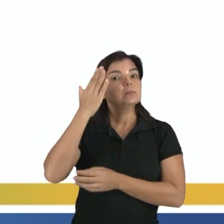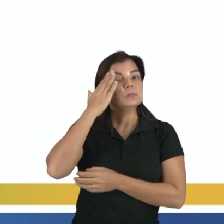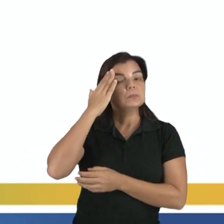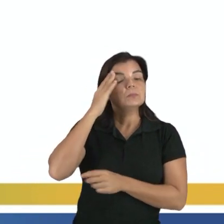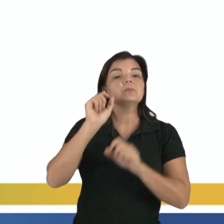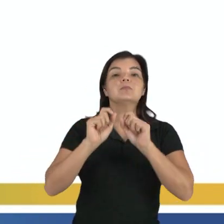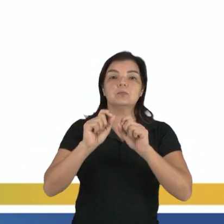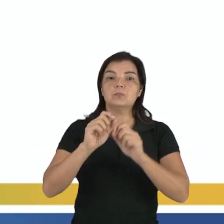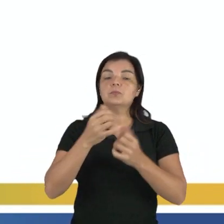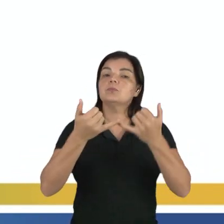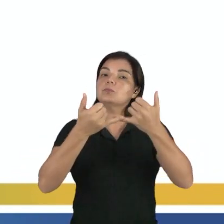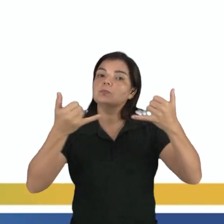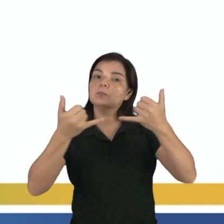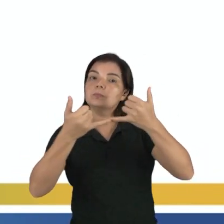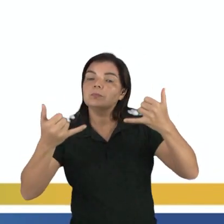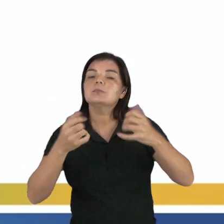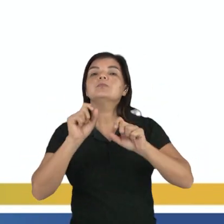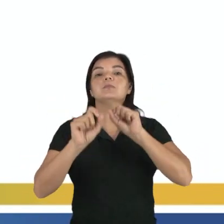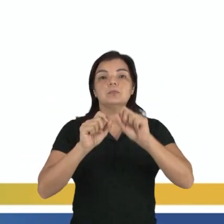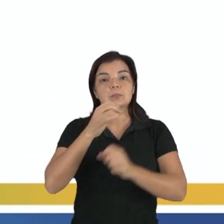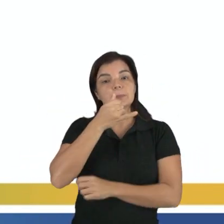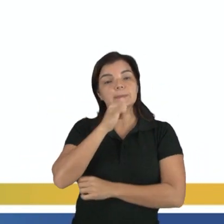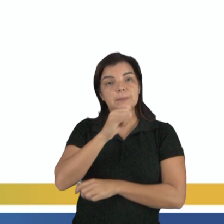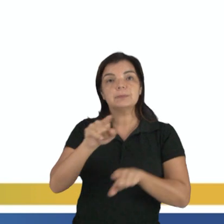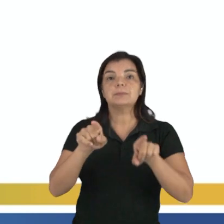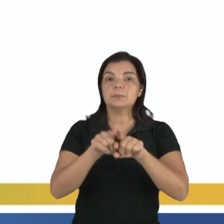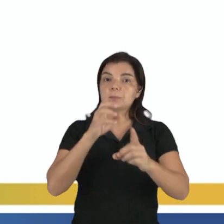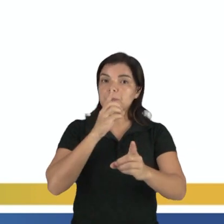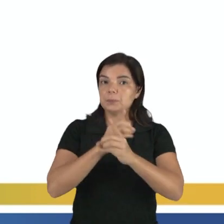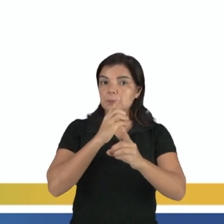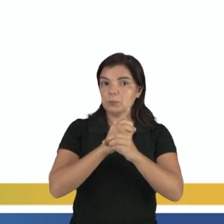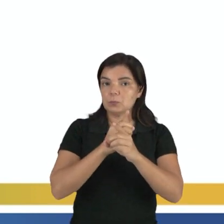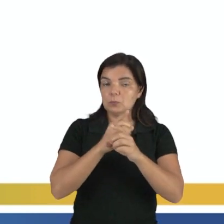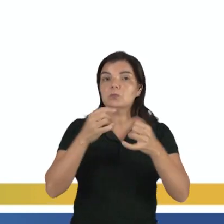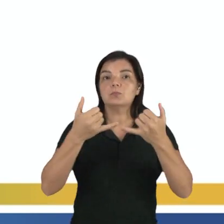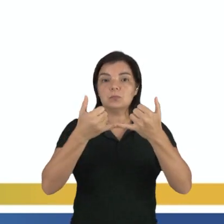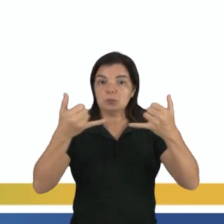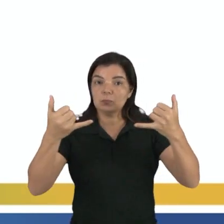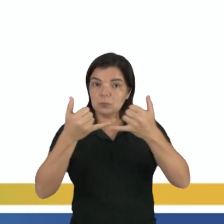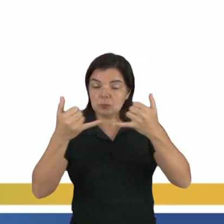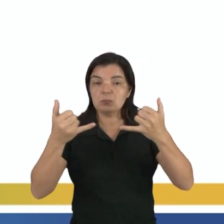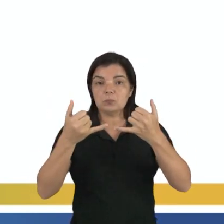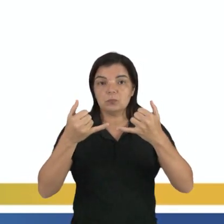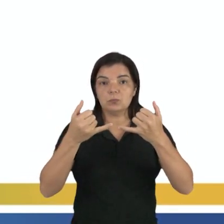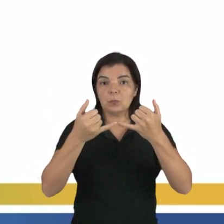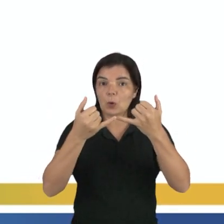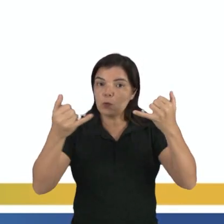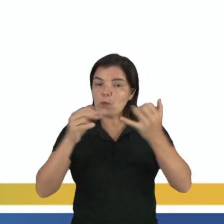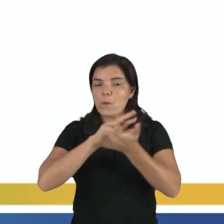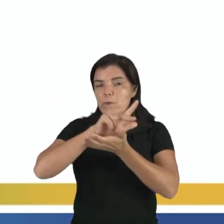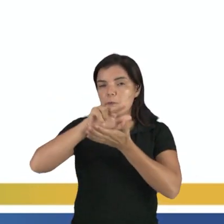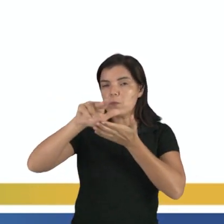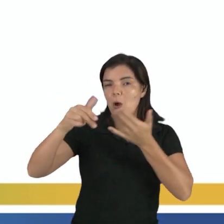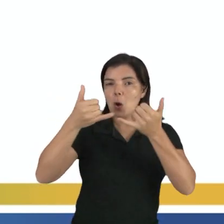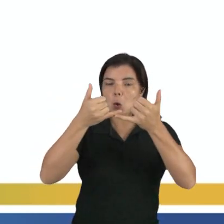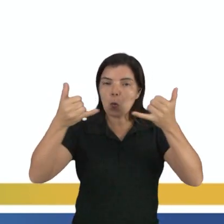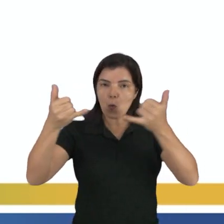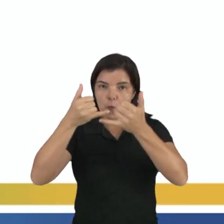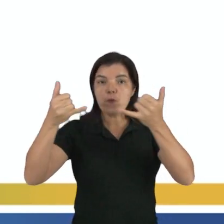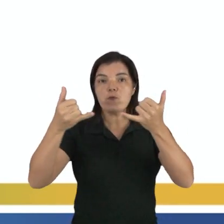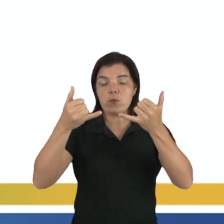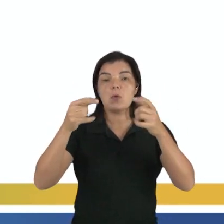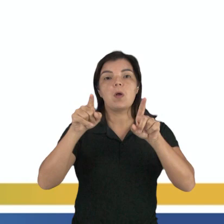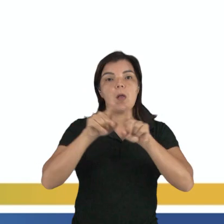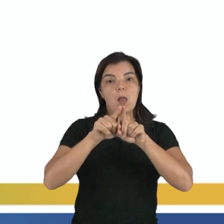entender um pouco sobre corrente elétrica né com corrente elétrica quando ela encontra caminhos aqui é o diferentes fios para ela